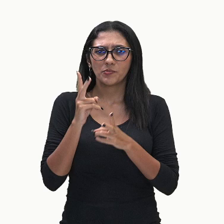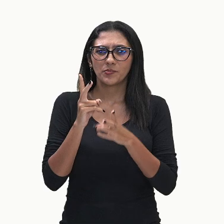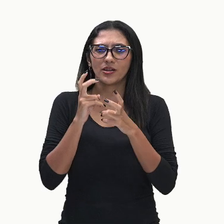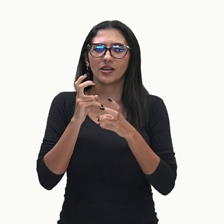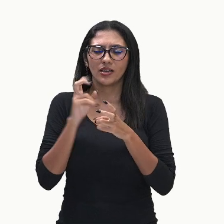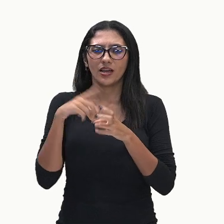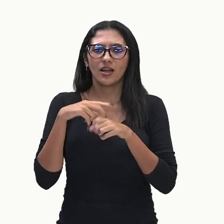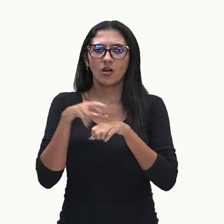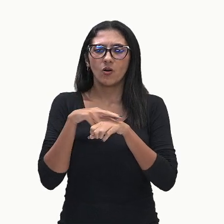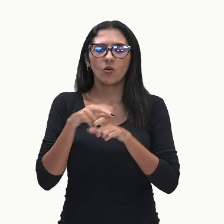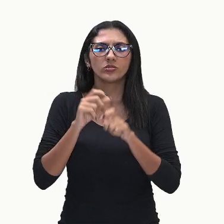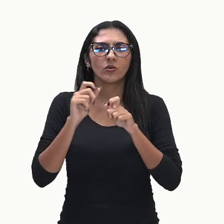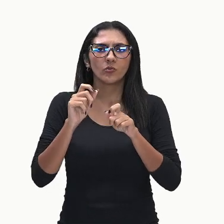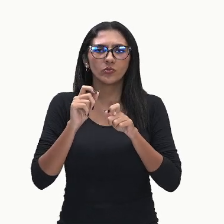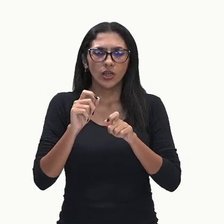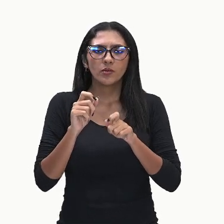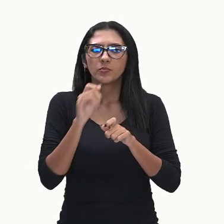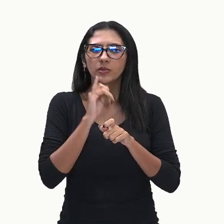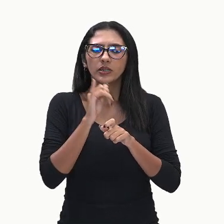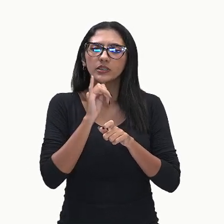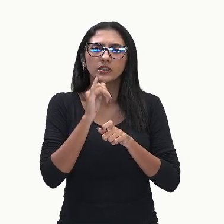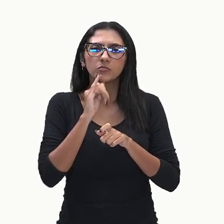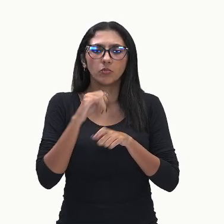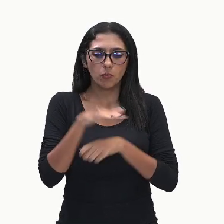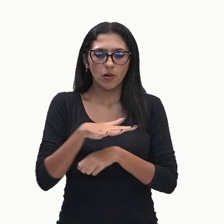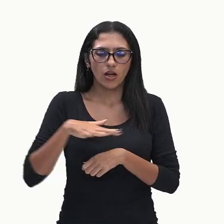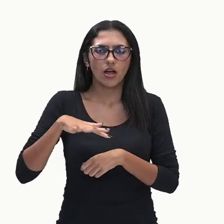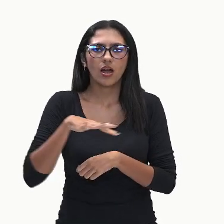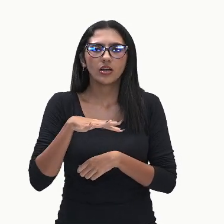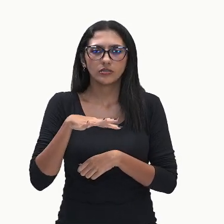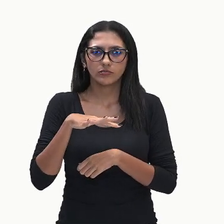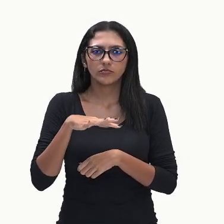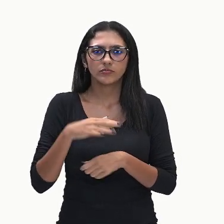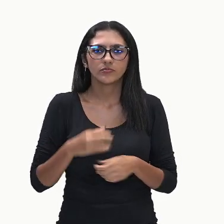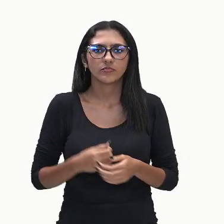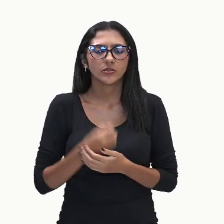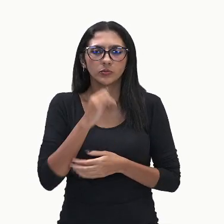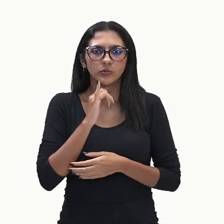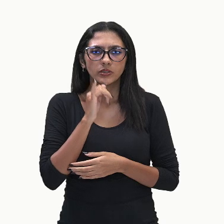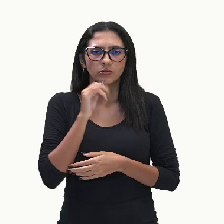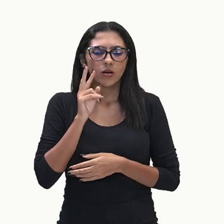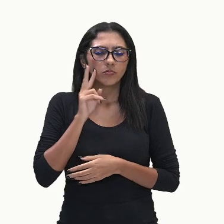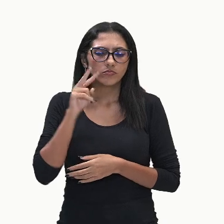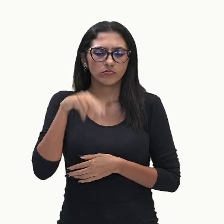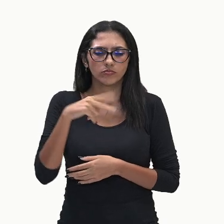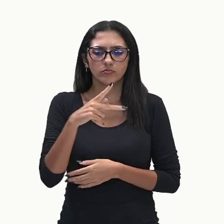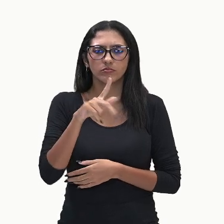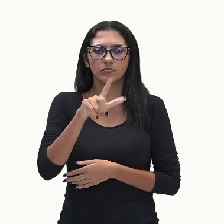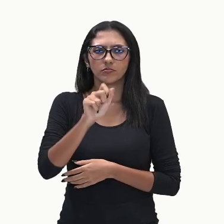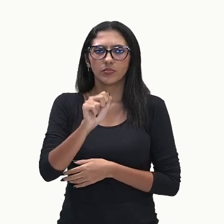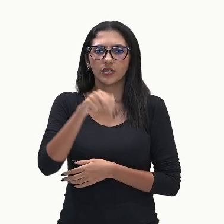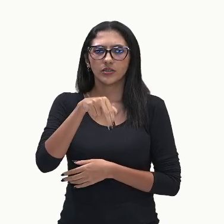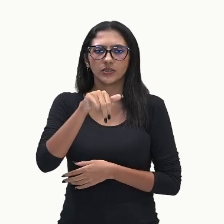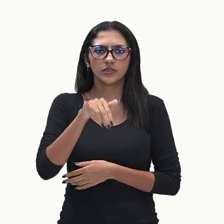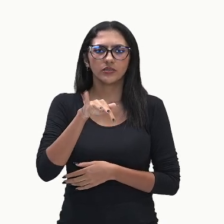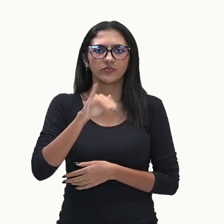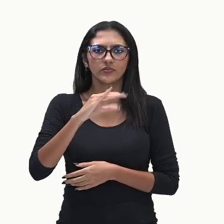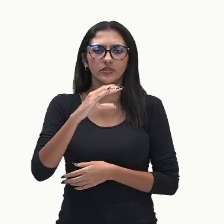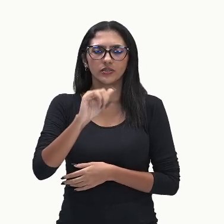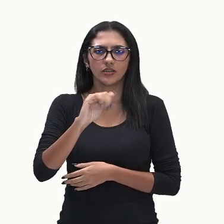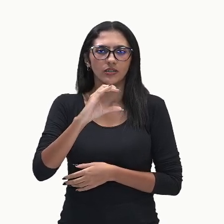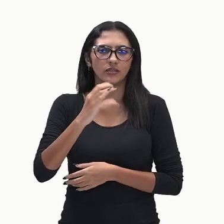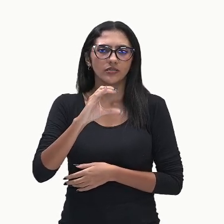a planificação do cone. Para você entender o que é a planificação de uma figura